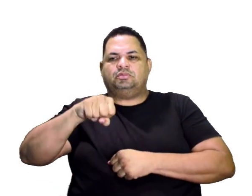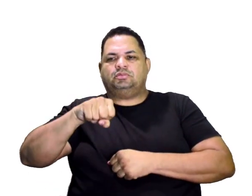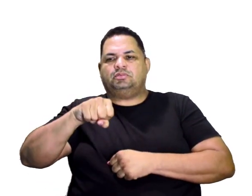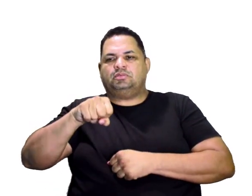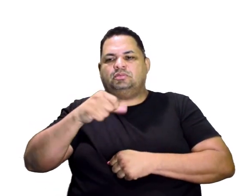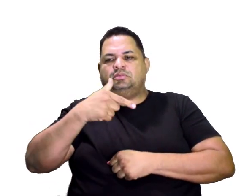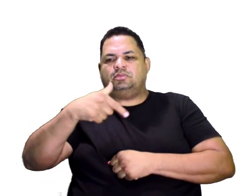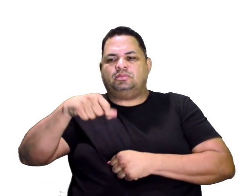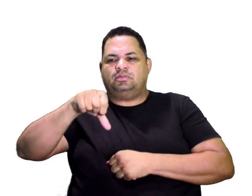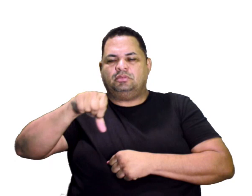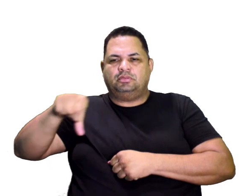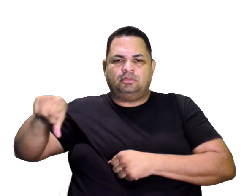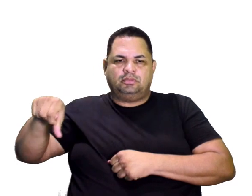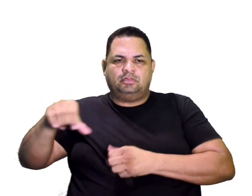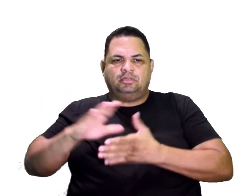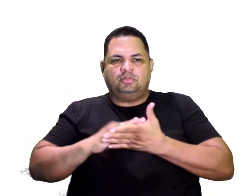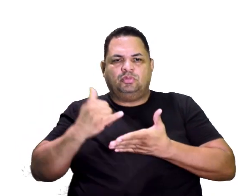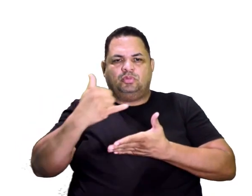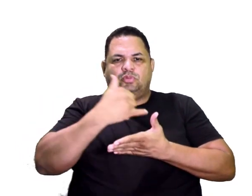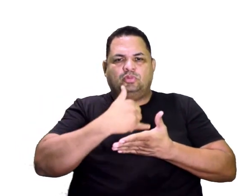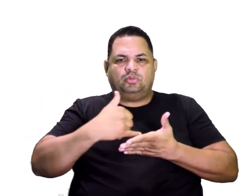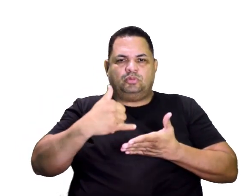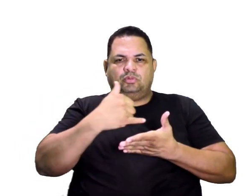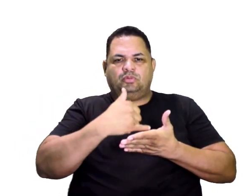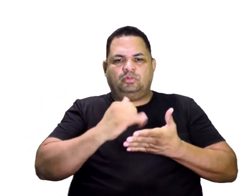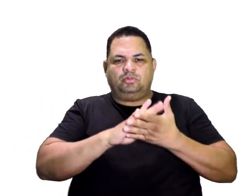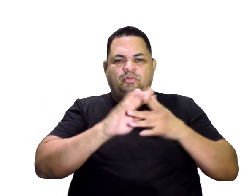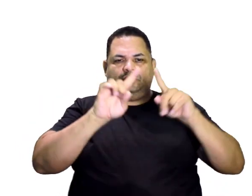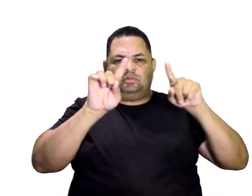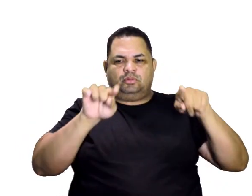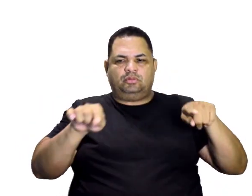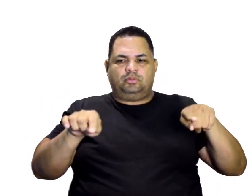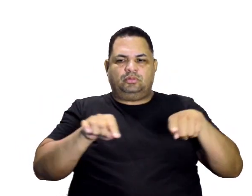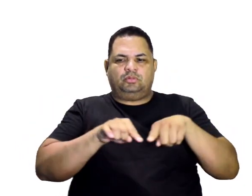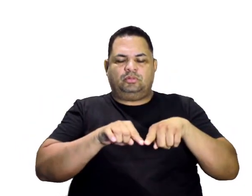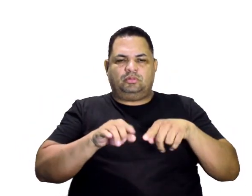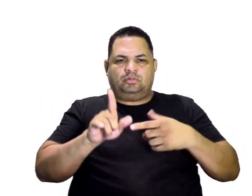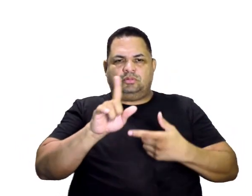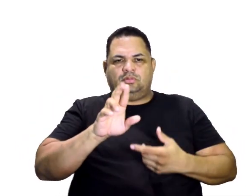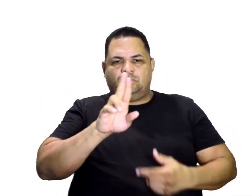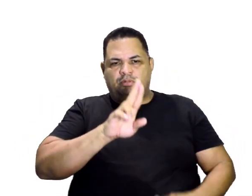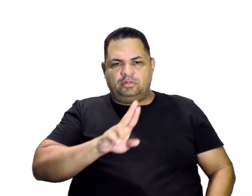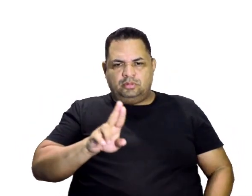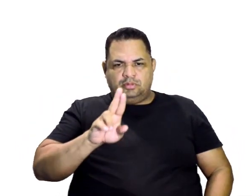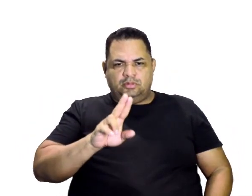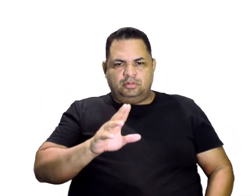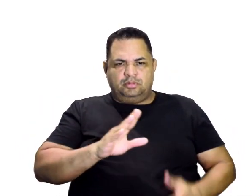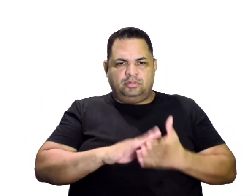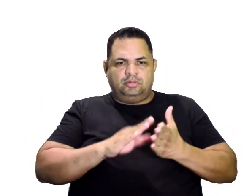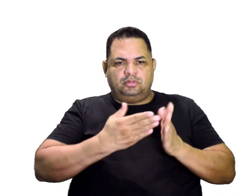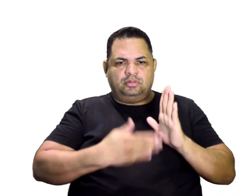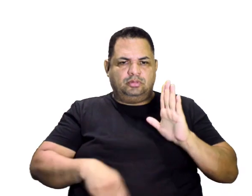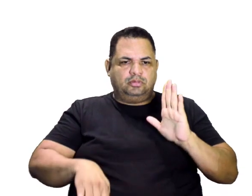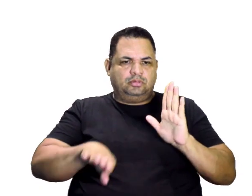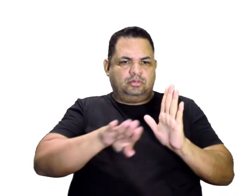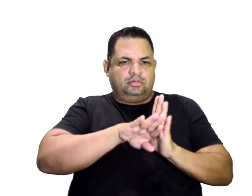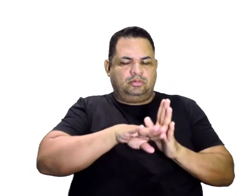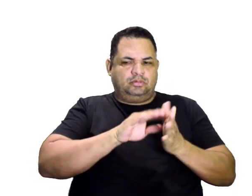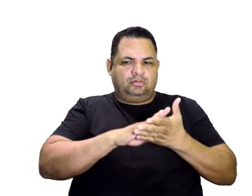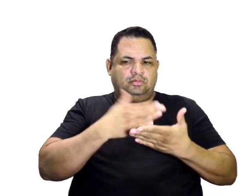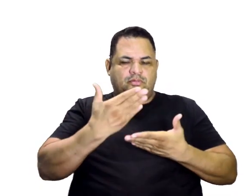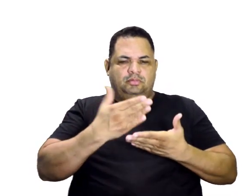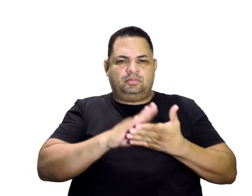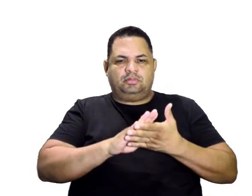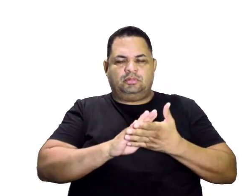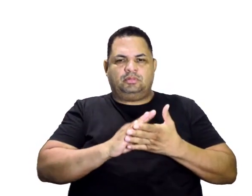óleo sobre a tela, né? Utilizando um óleo sobre a tela, ele fez é o desembarque de Cabral.